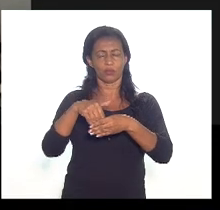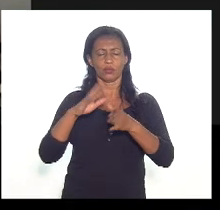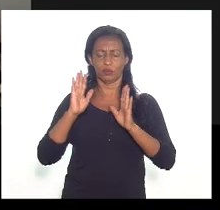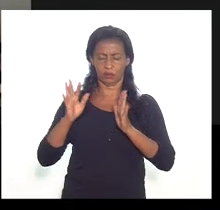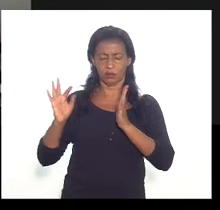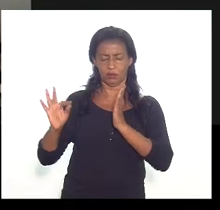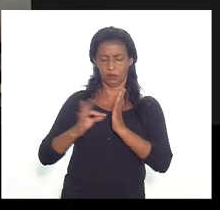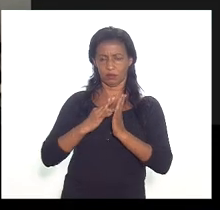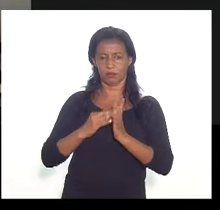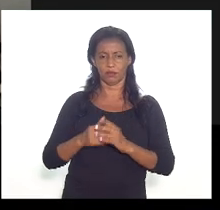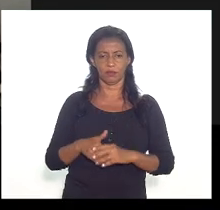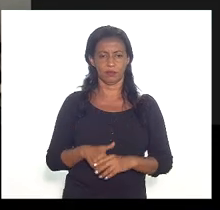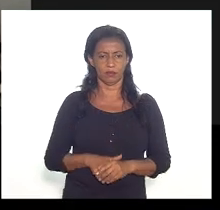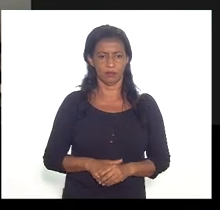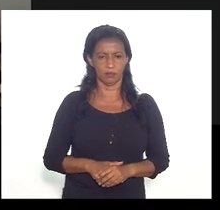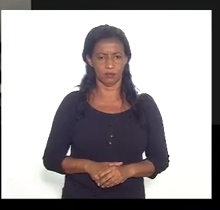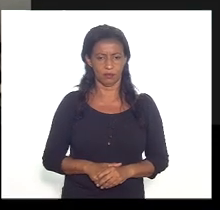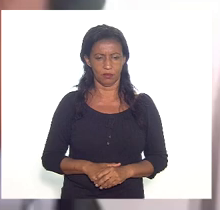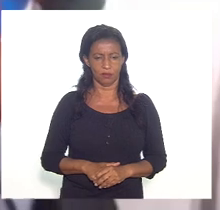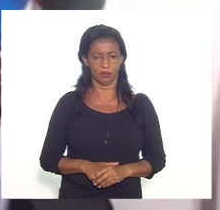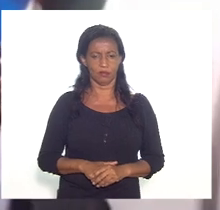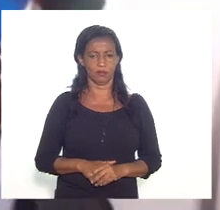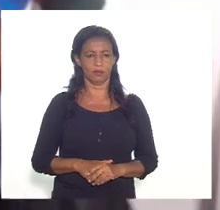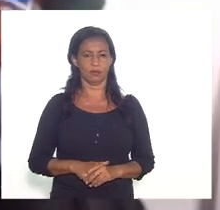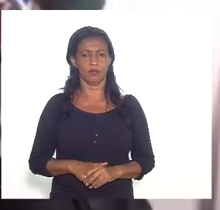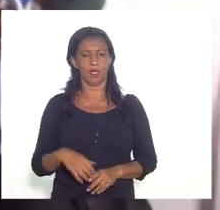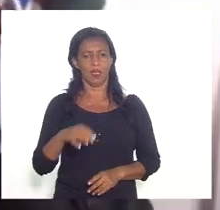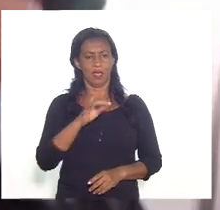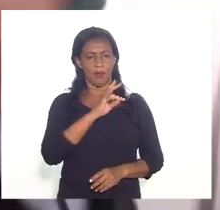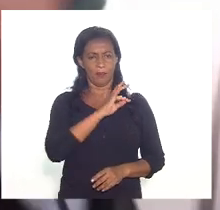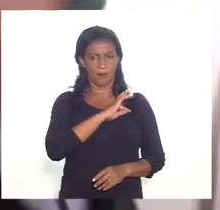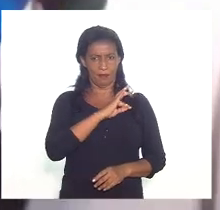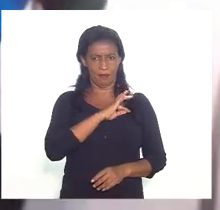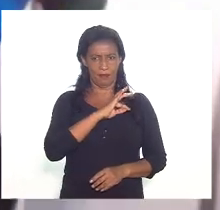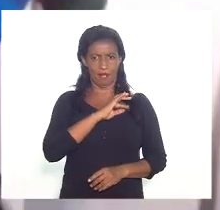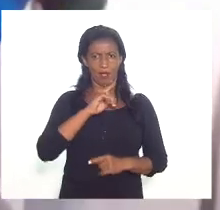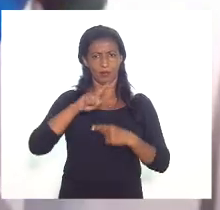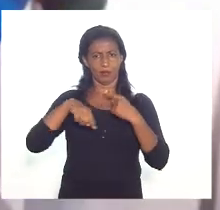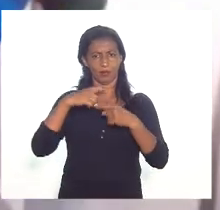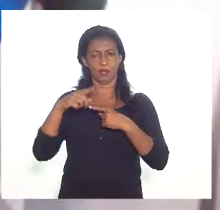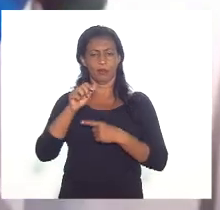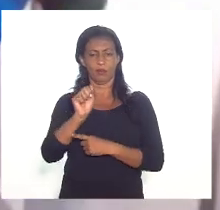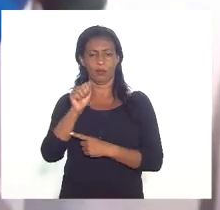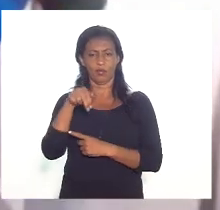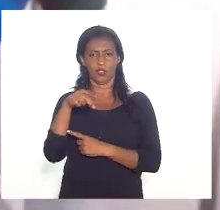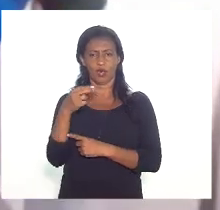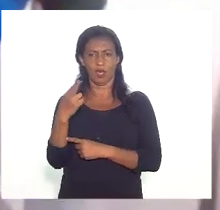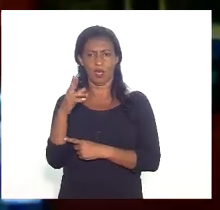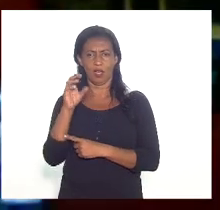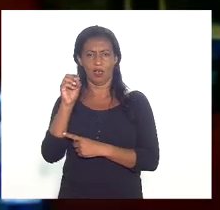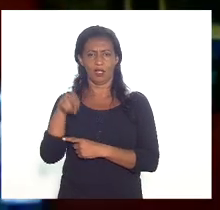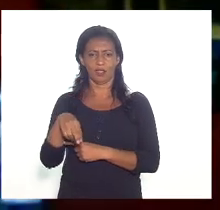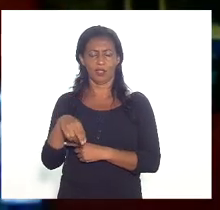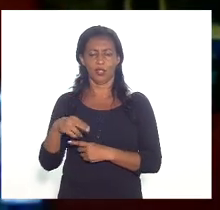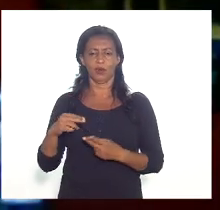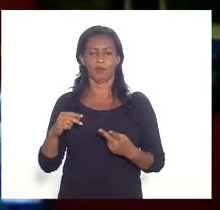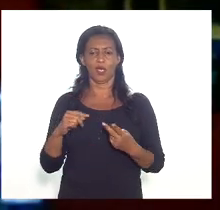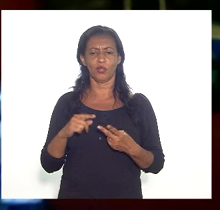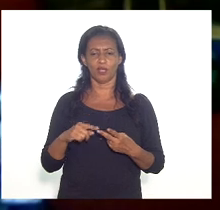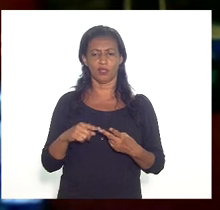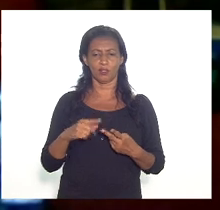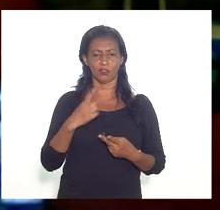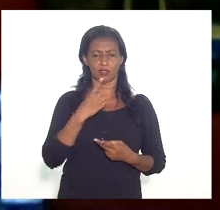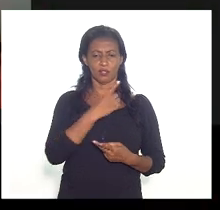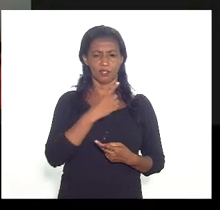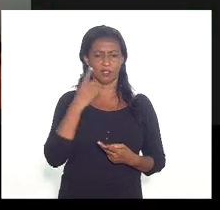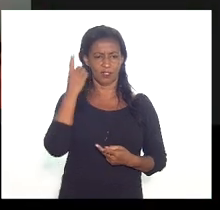inscrito. Marta Rocha, depois deputado Anderson Moraes. Em regime de urgência, discussão única... Deputado Eliomar de Coelho também,